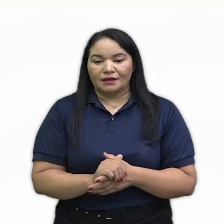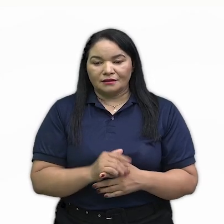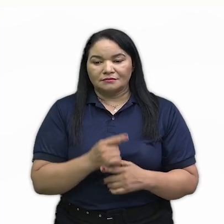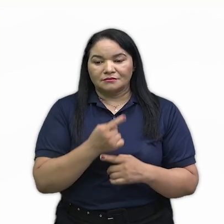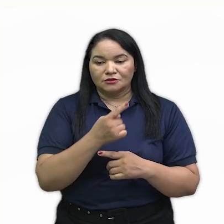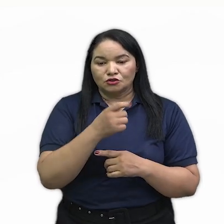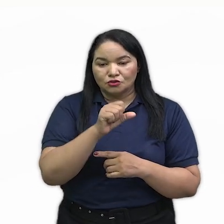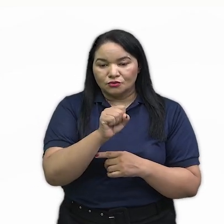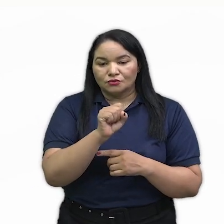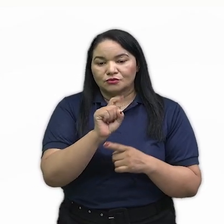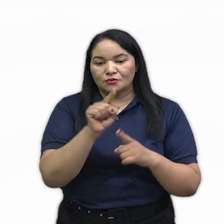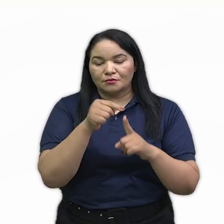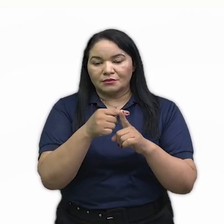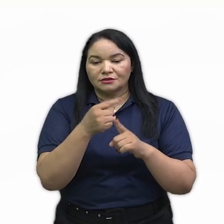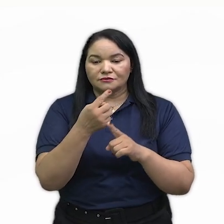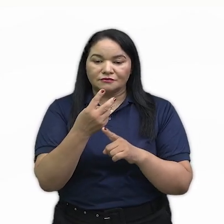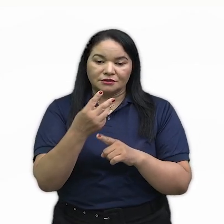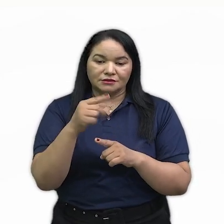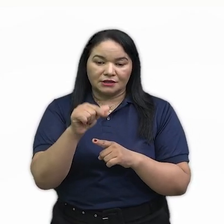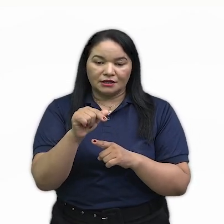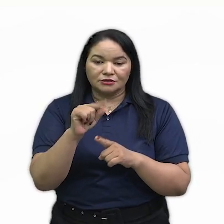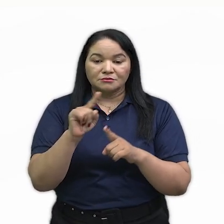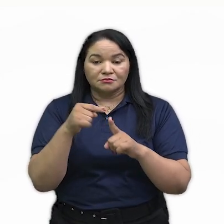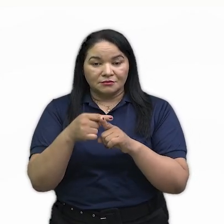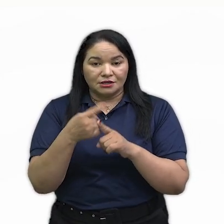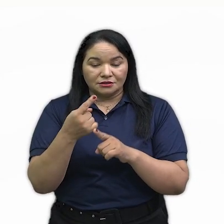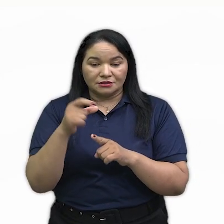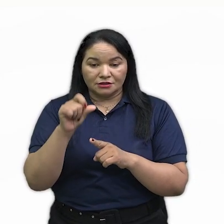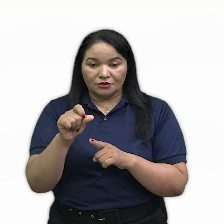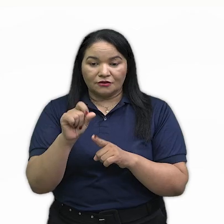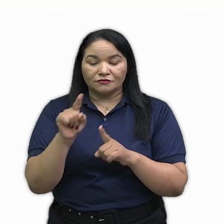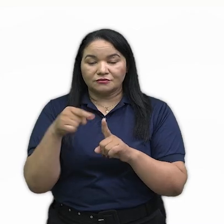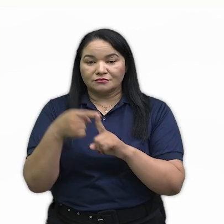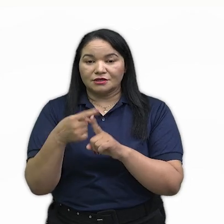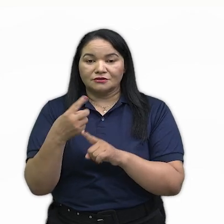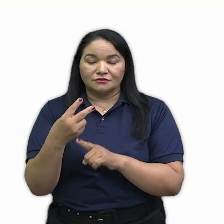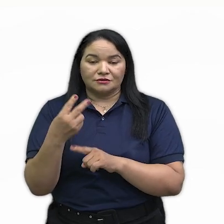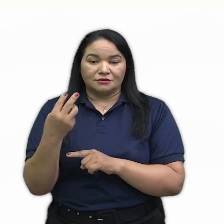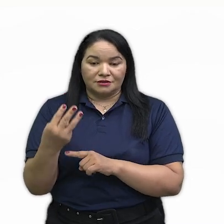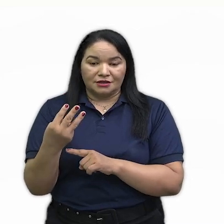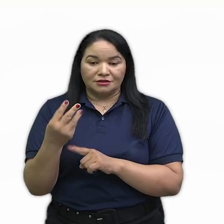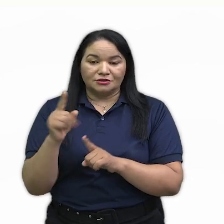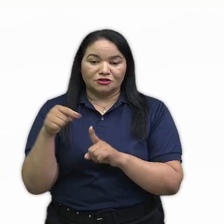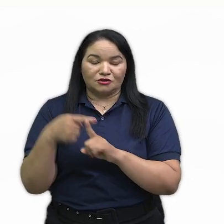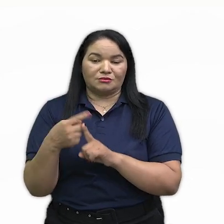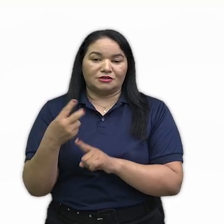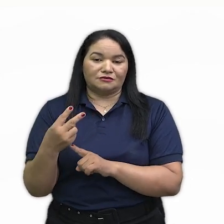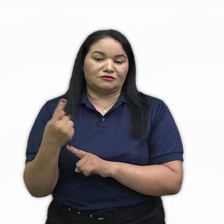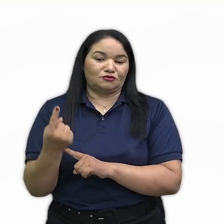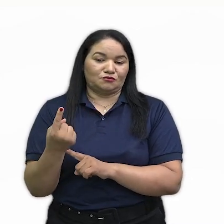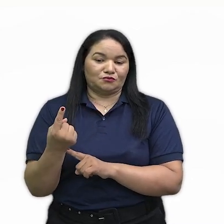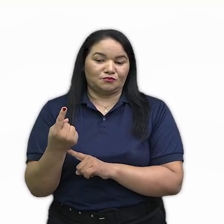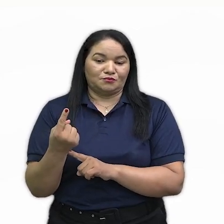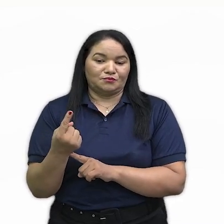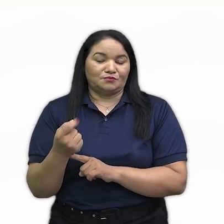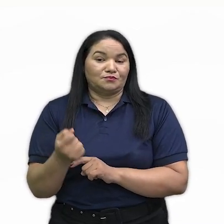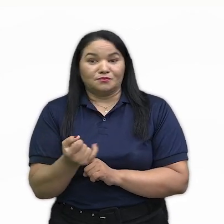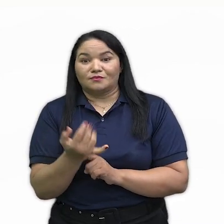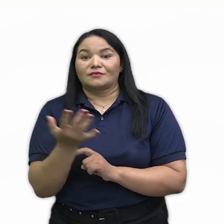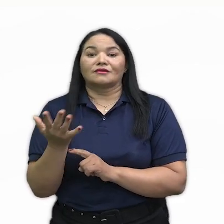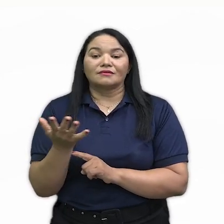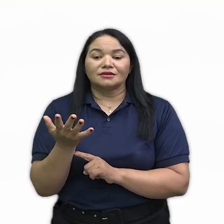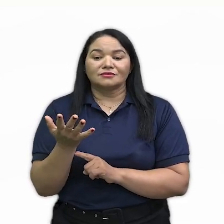28, somar com 27, somar com 19, somar com 23 e somar com